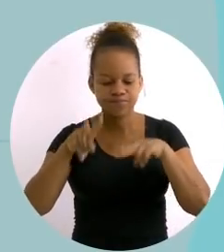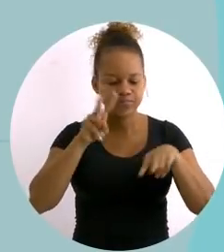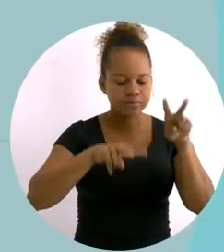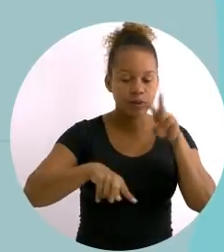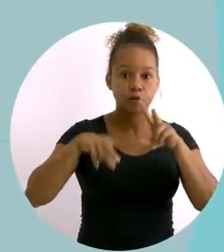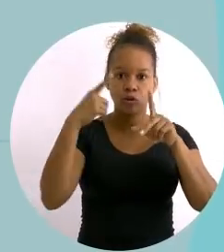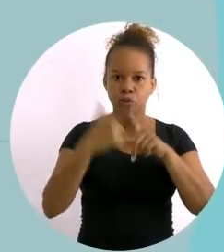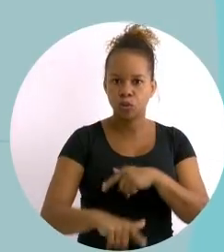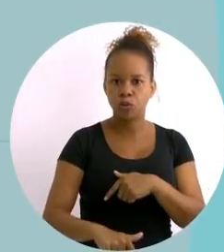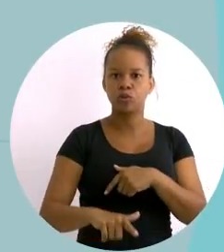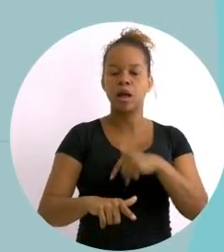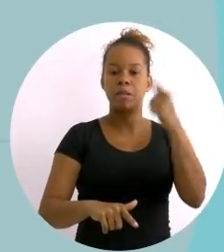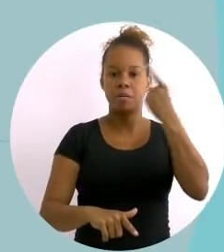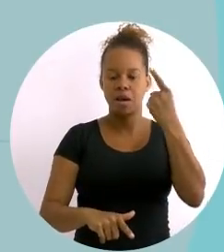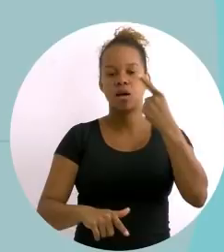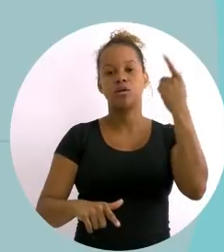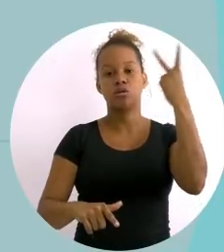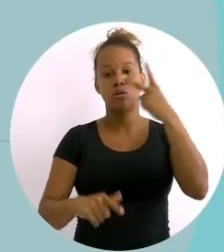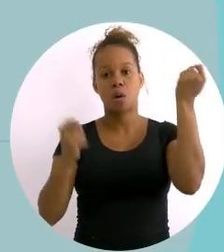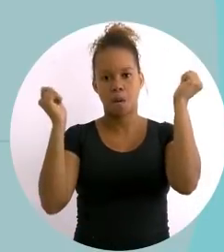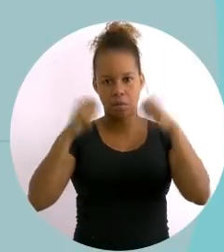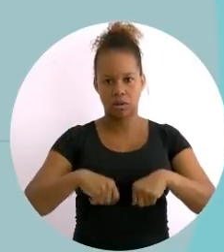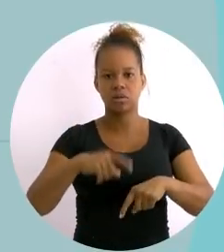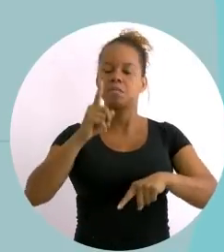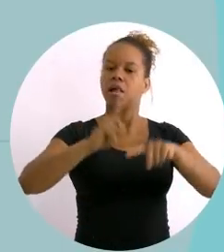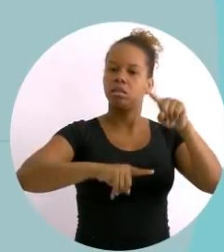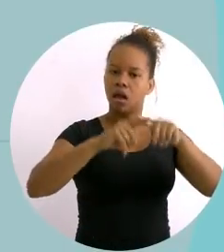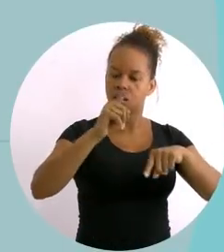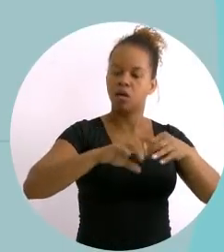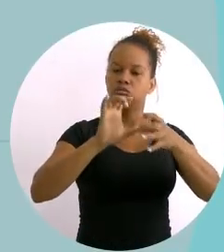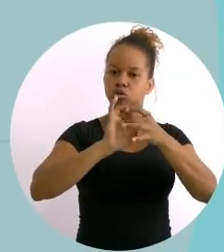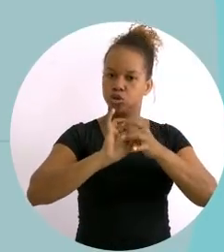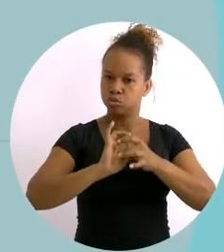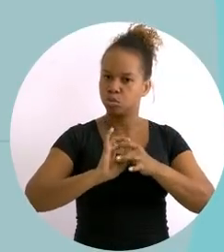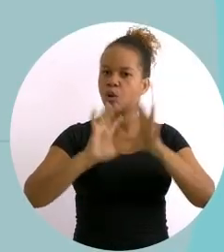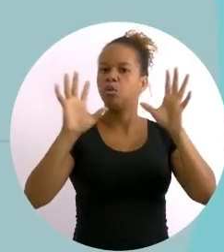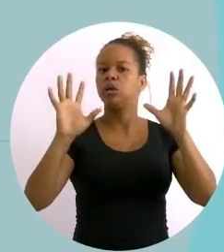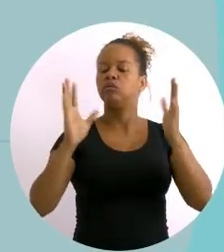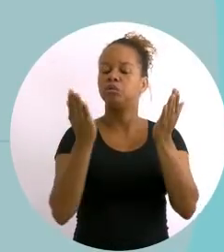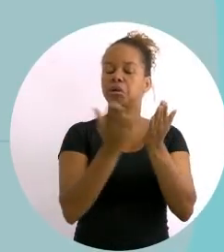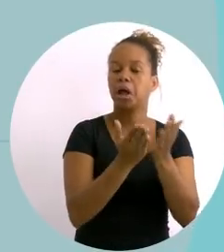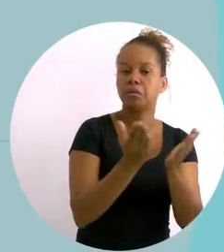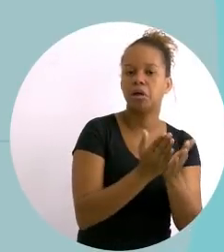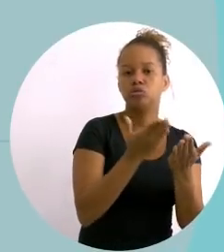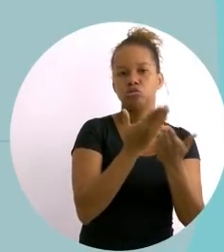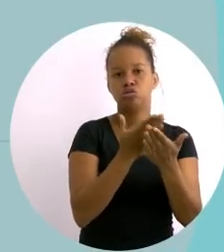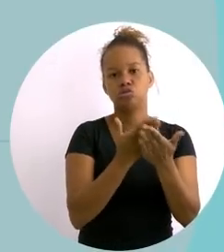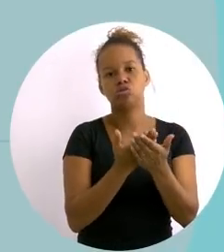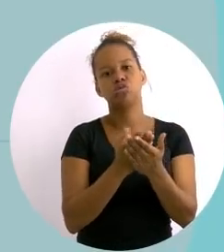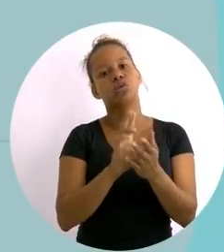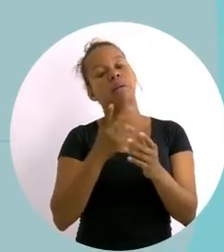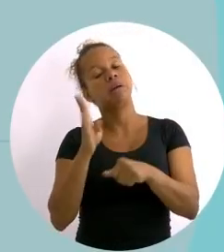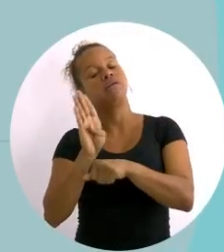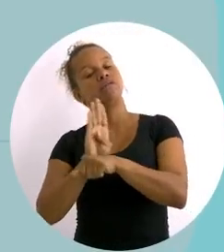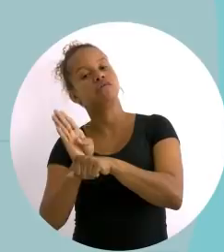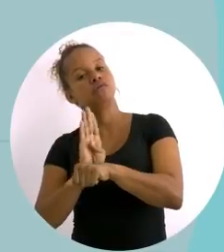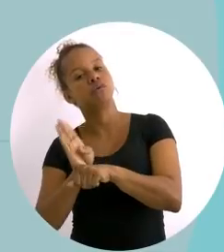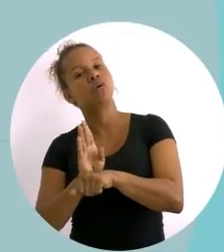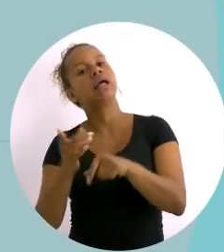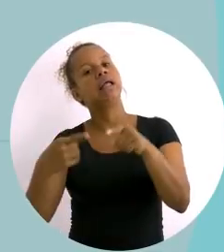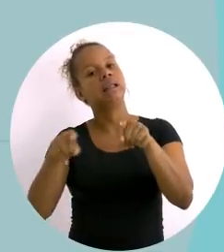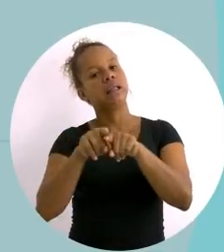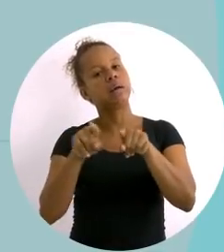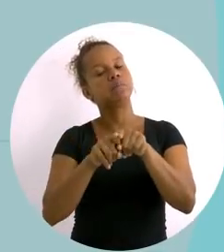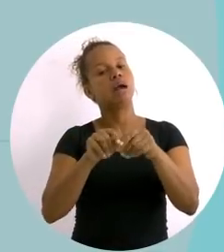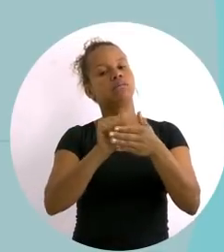na primeira e na segunda competência, materiais disponibilizados tanto no seu caderno de estudo, nas videoaulas e também